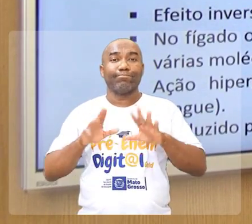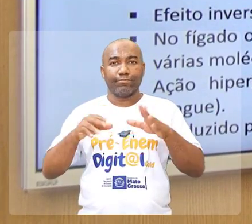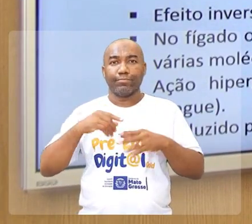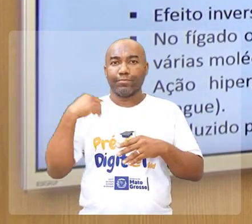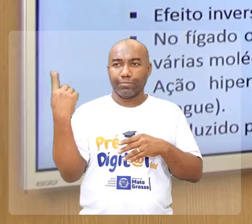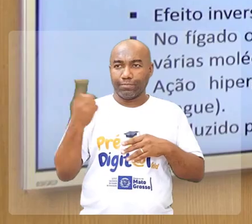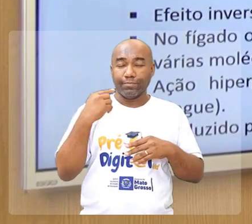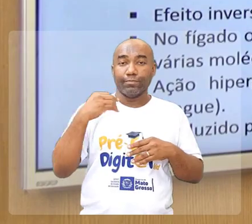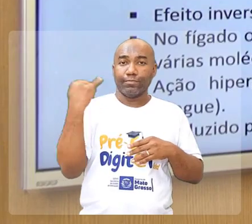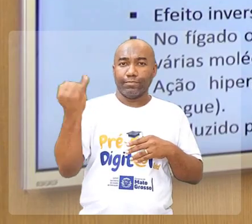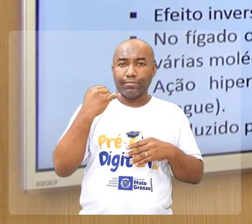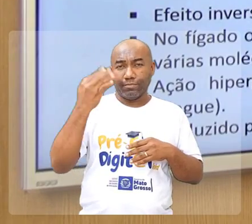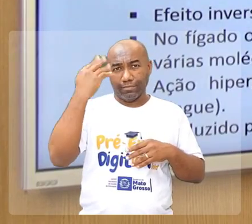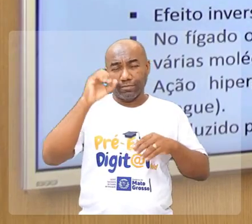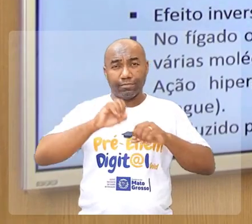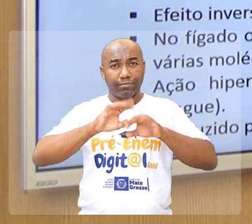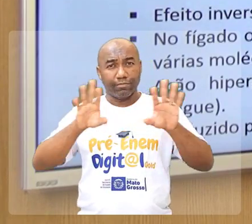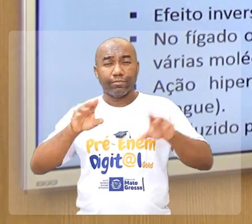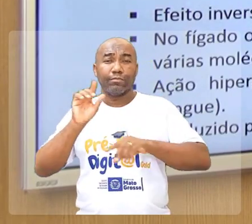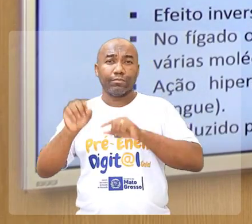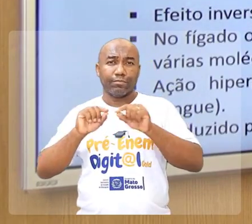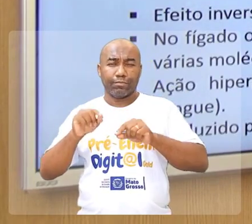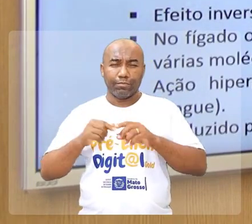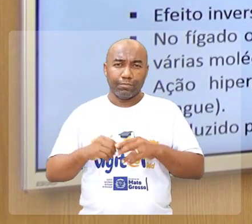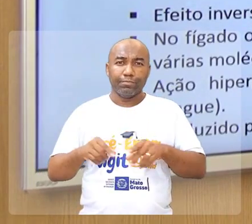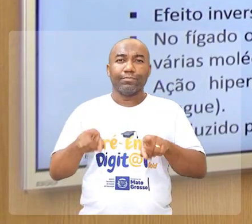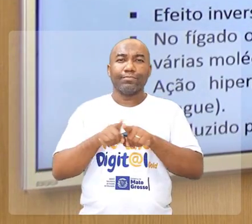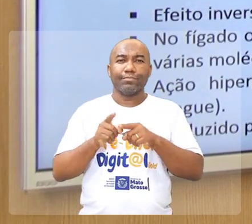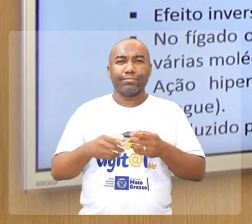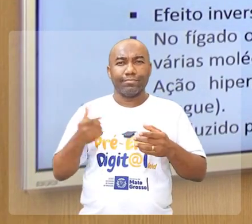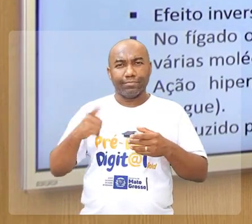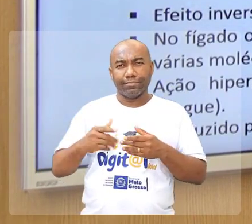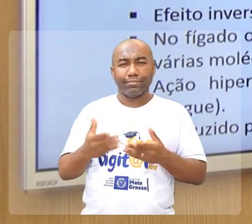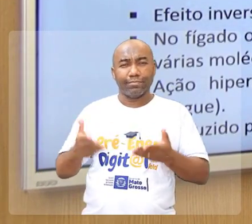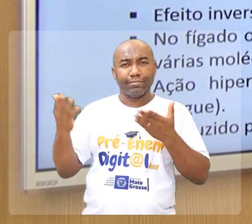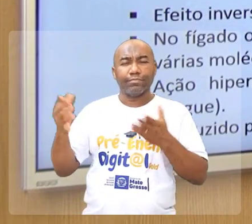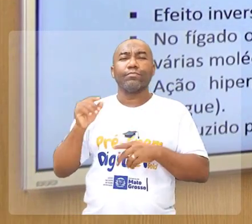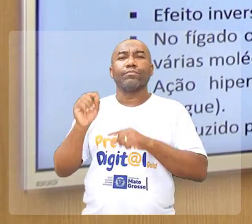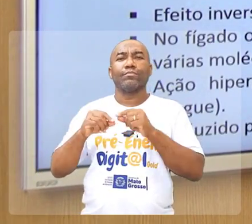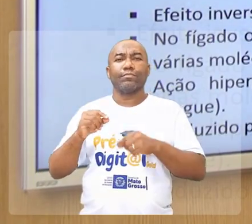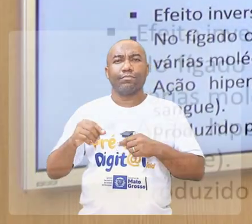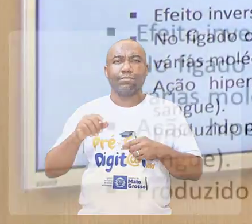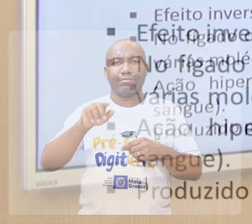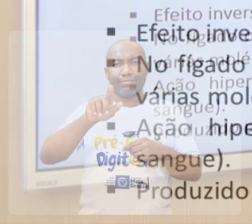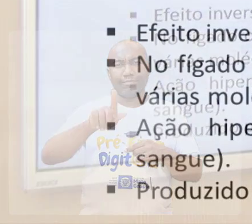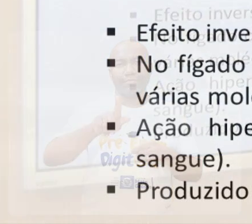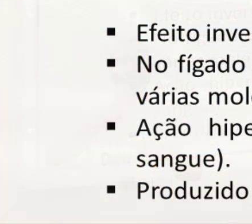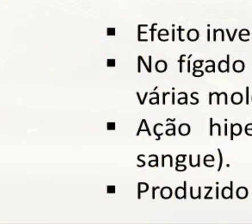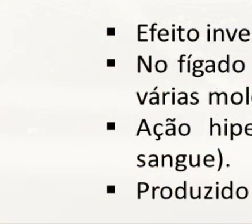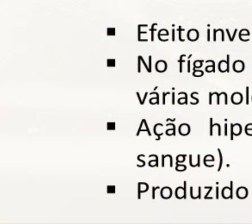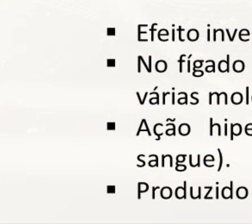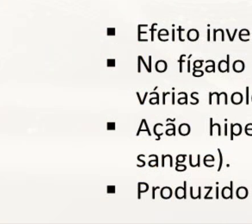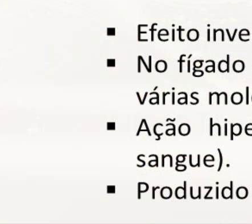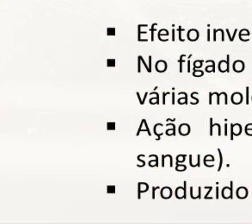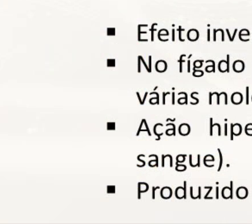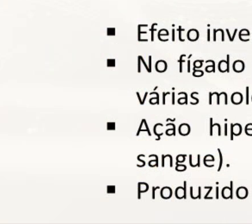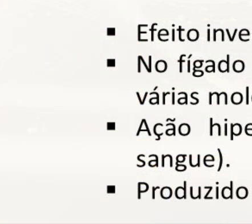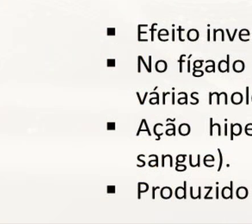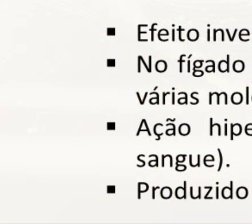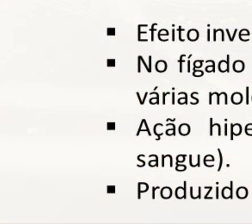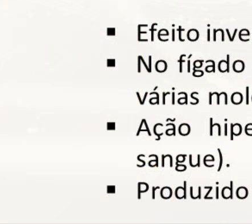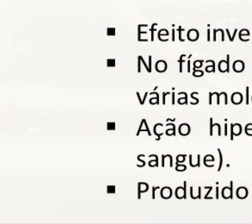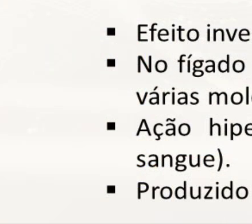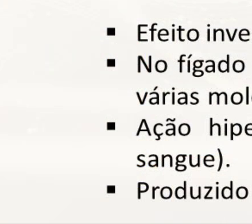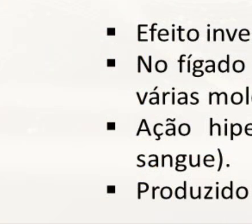você conhecer, eu trouxe aqui também um segundo tipo de hormônio chamado glucagon, tá? Ele faz o